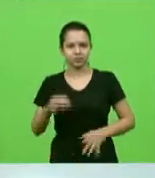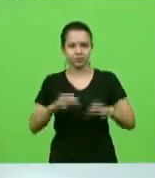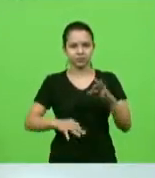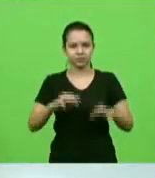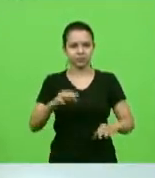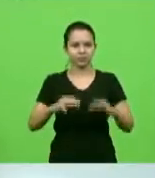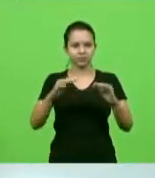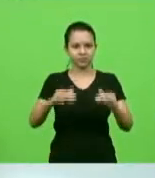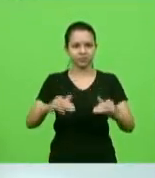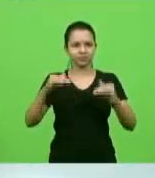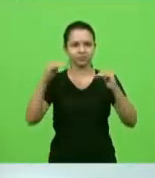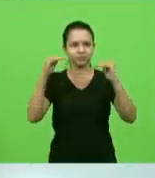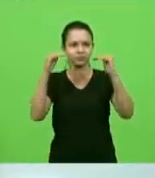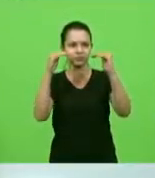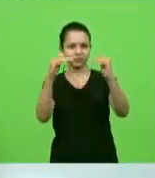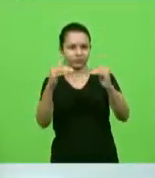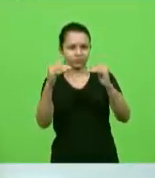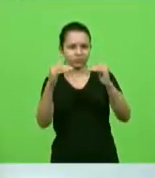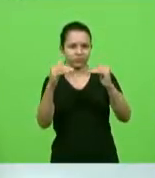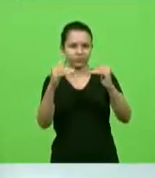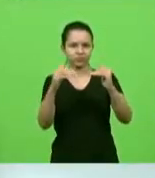desembargador Ricardo Hessler,